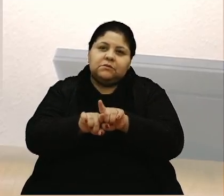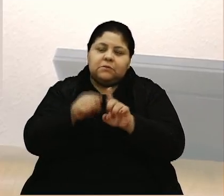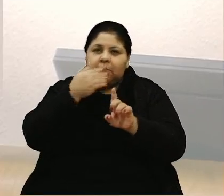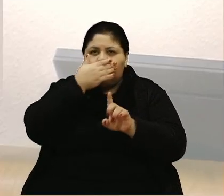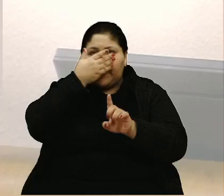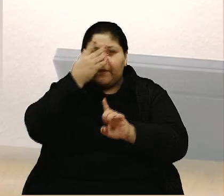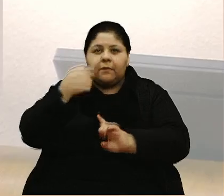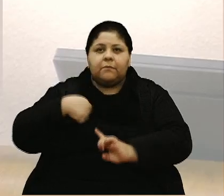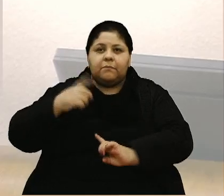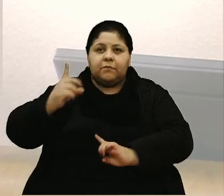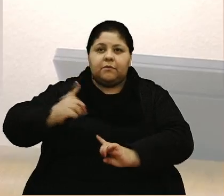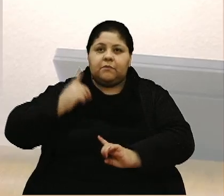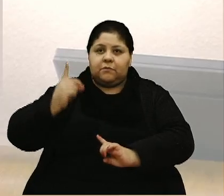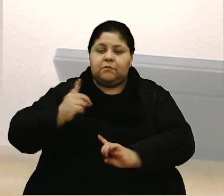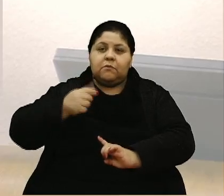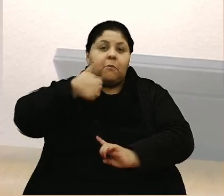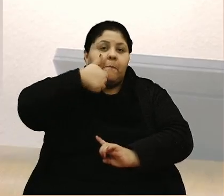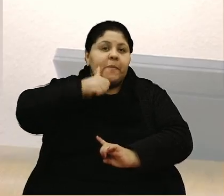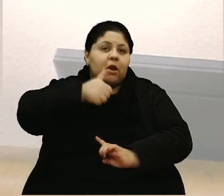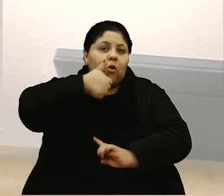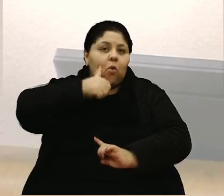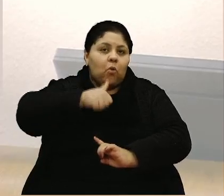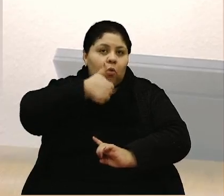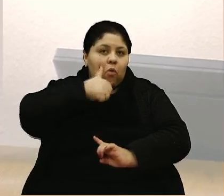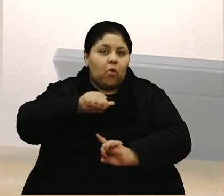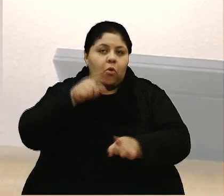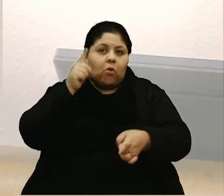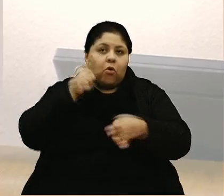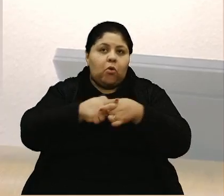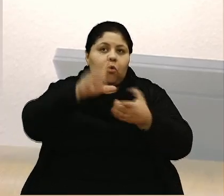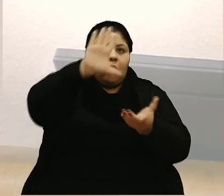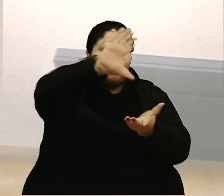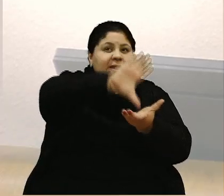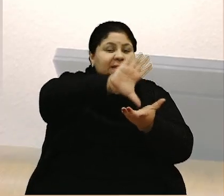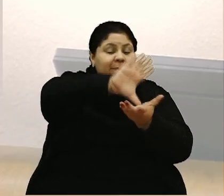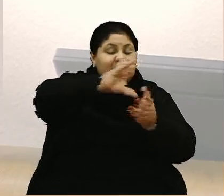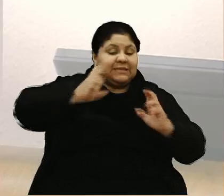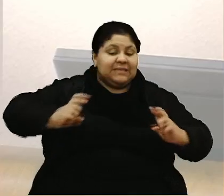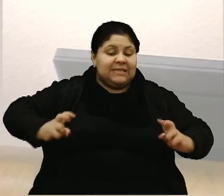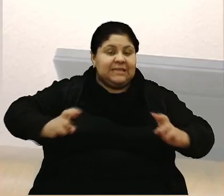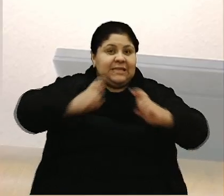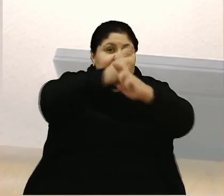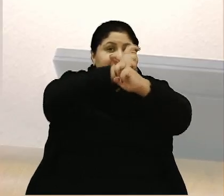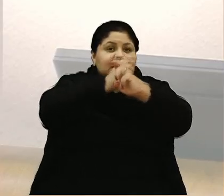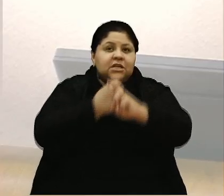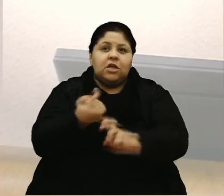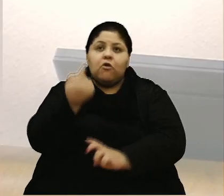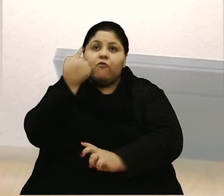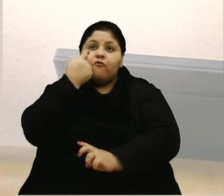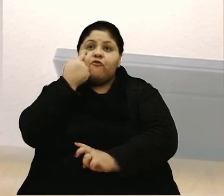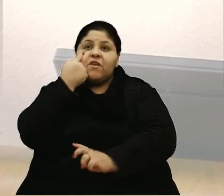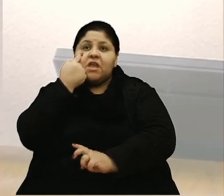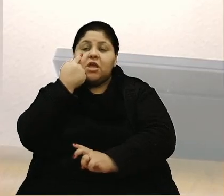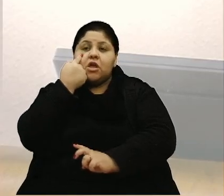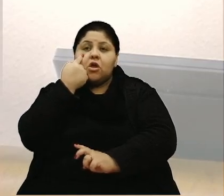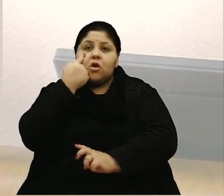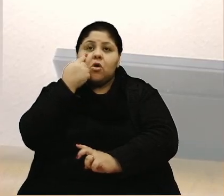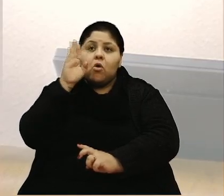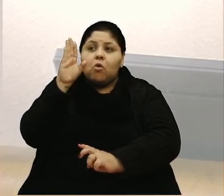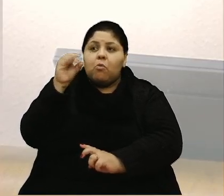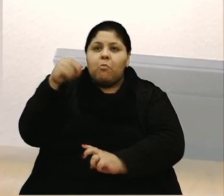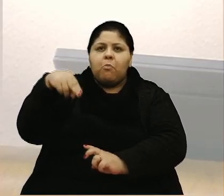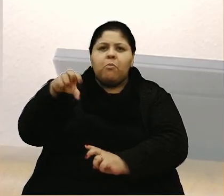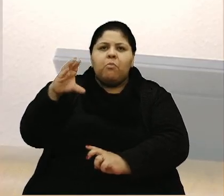meu deputado Maurício Marcon, porque na Praça Dante eu vi um boneco dele. Fizeram